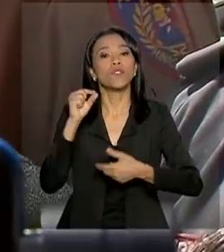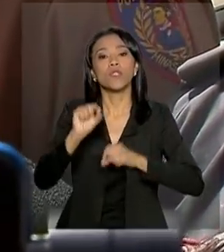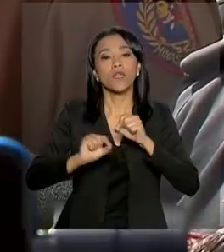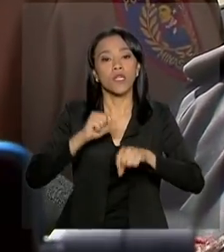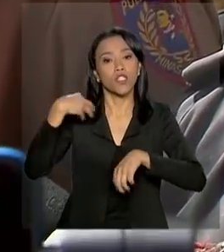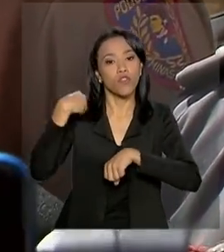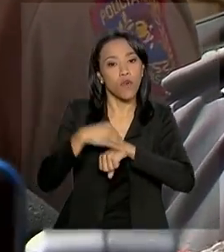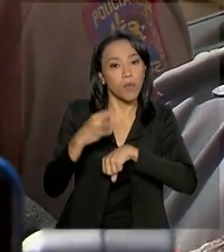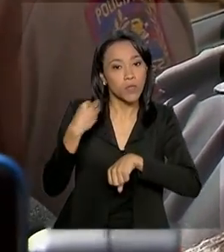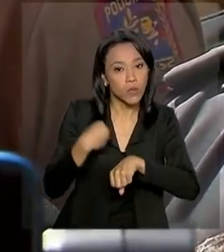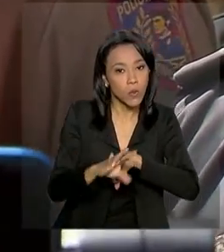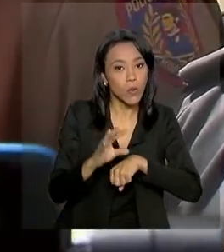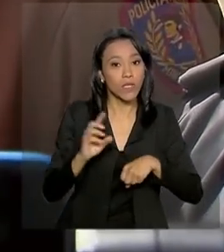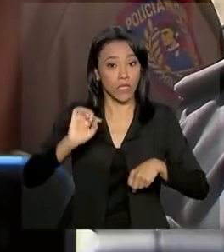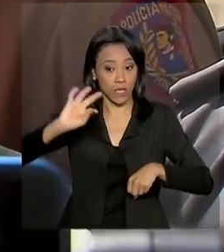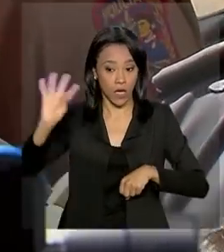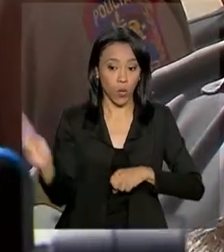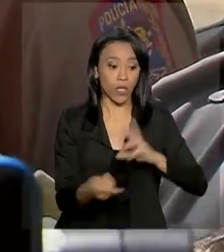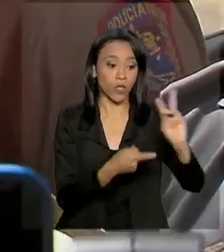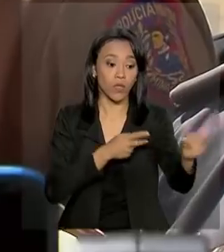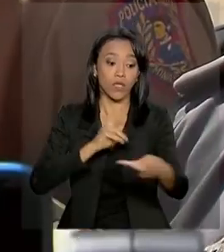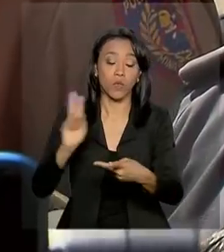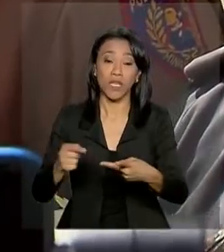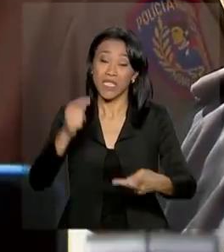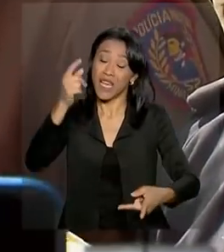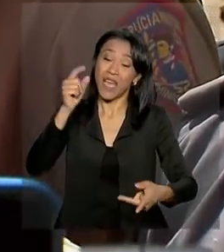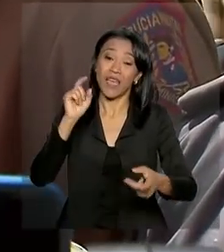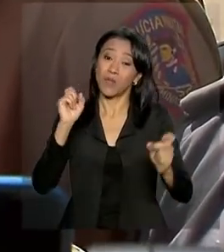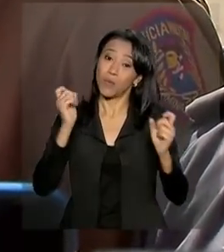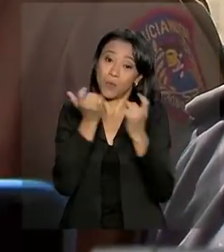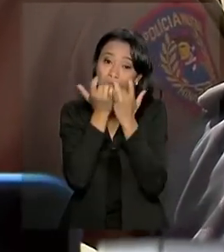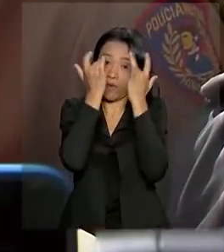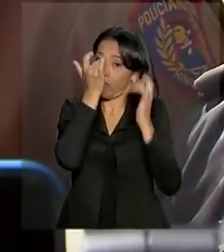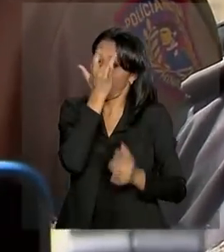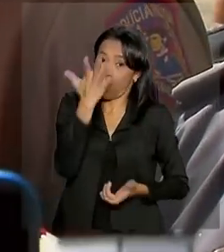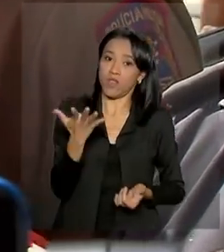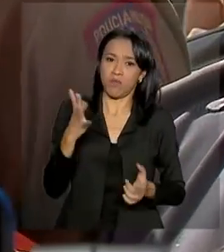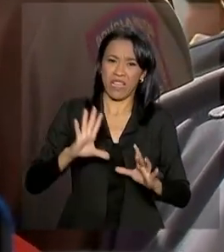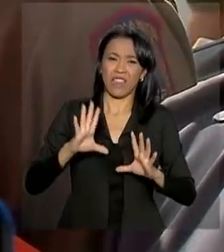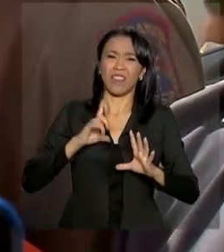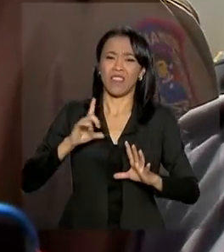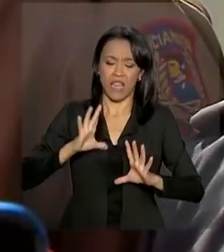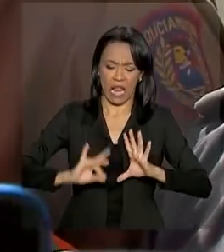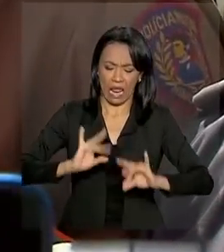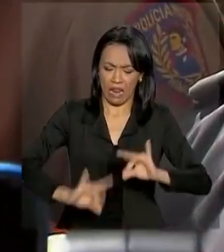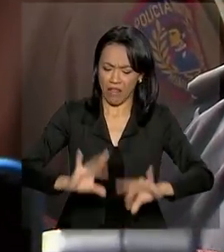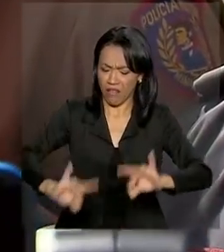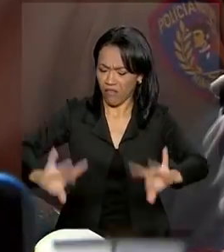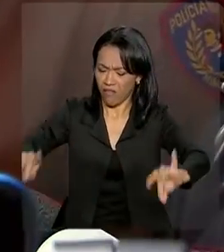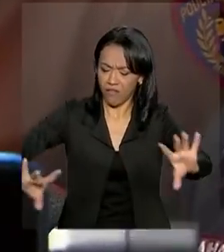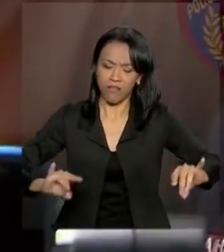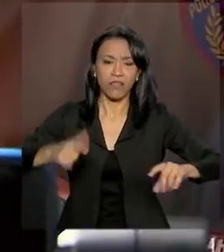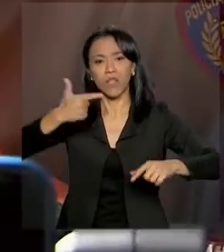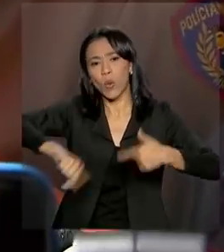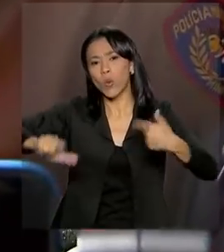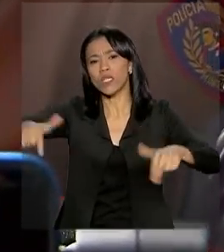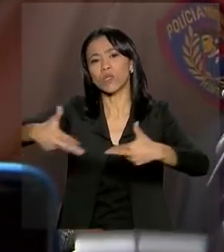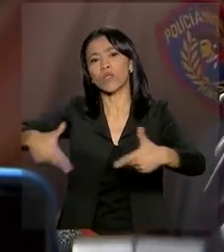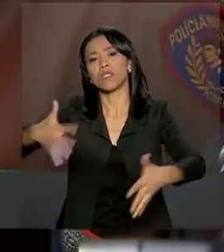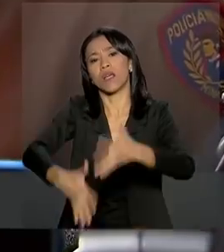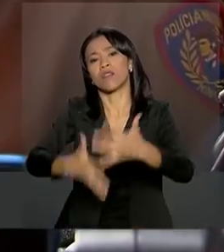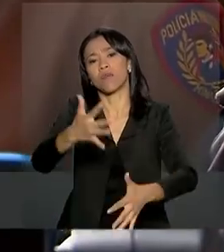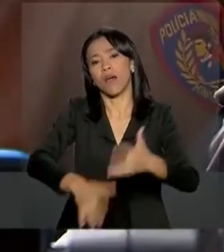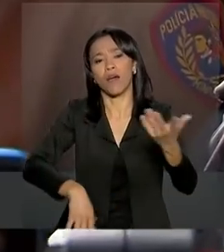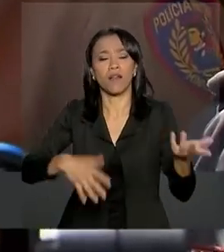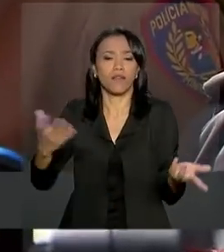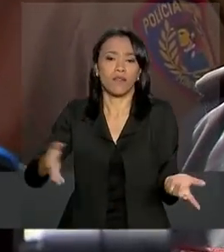área de desastre é um trabalho complicado. E no meio da lama nós temos outras questões que impossibilitam